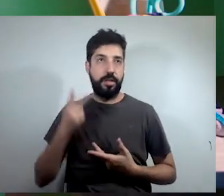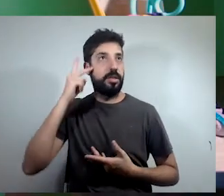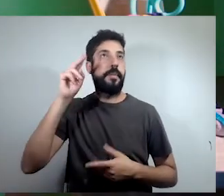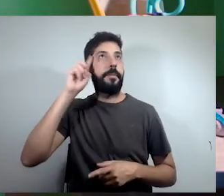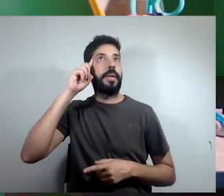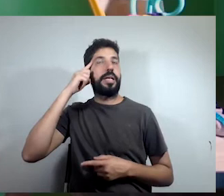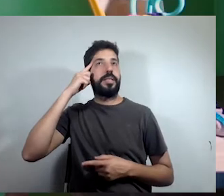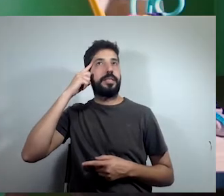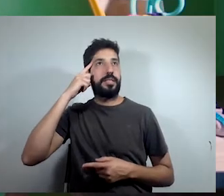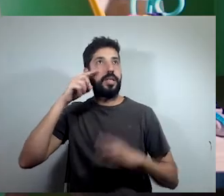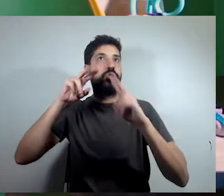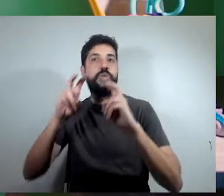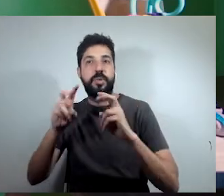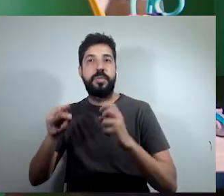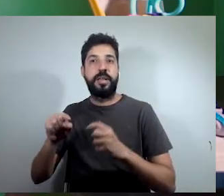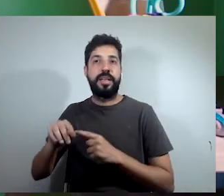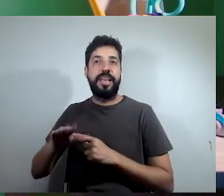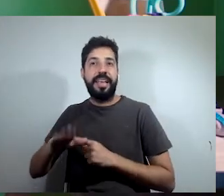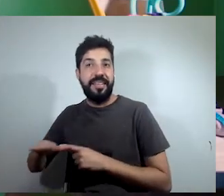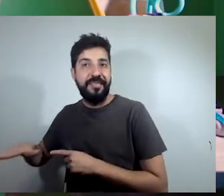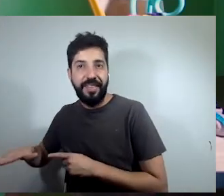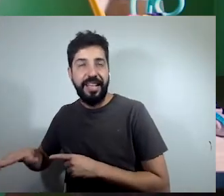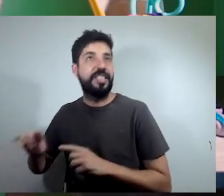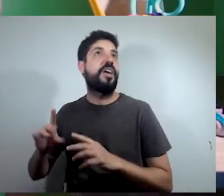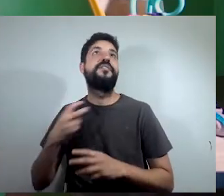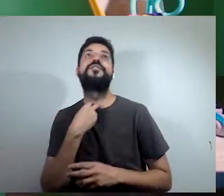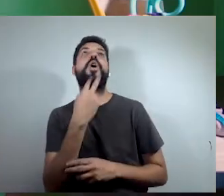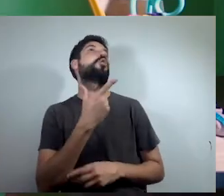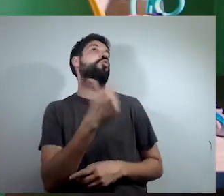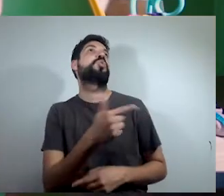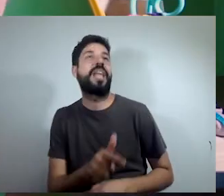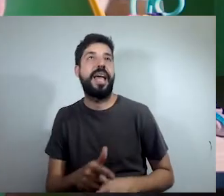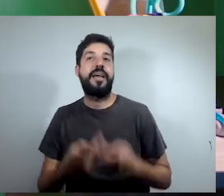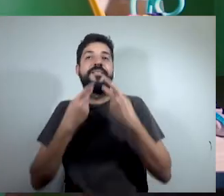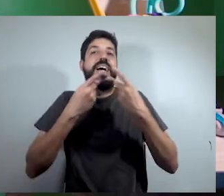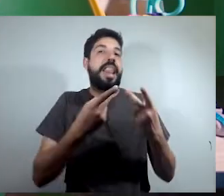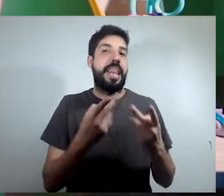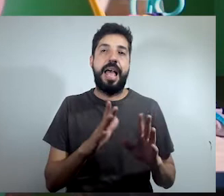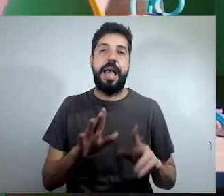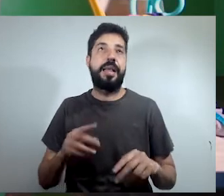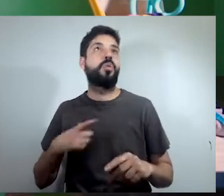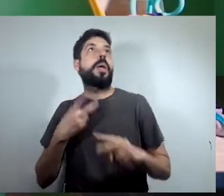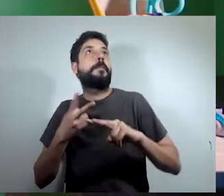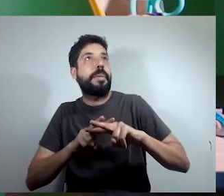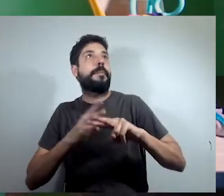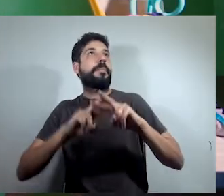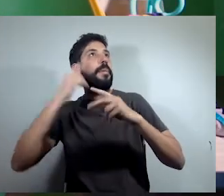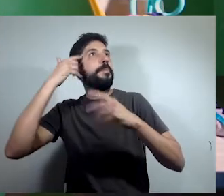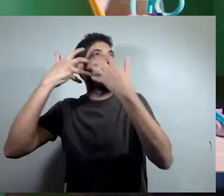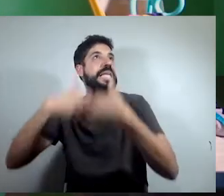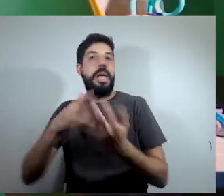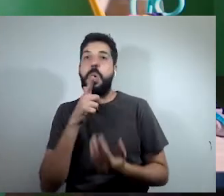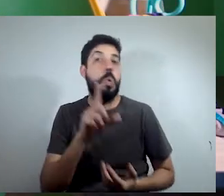pensa a infância sem voz, sem fala, que ainda está desenvolvendo ou que não consegue articular certos pensamentos,